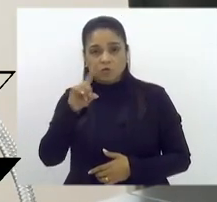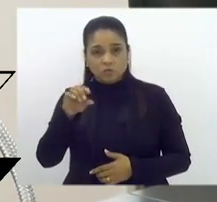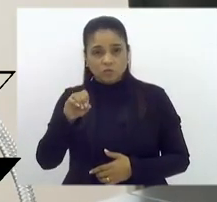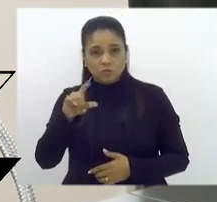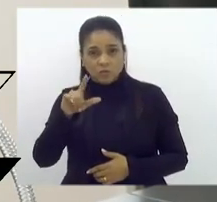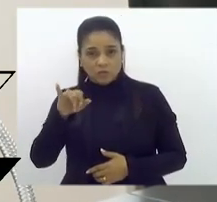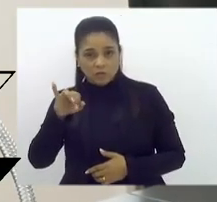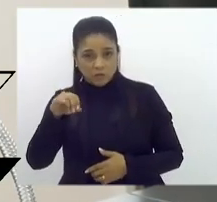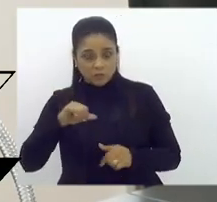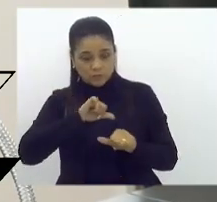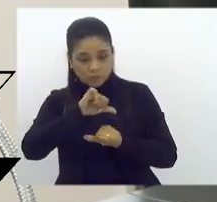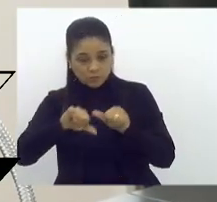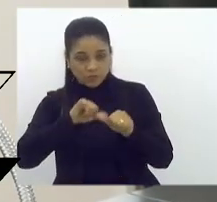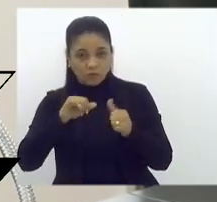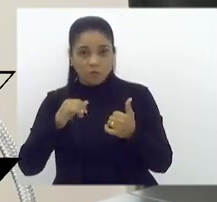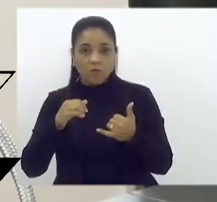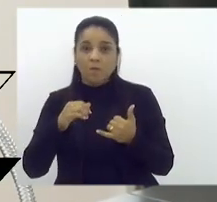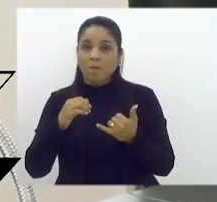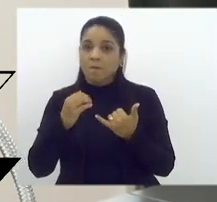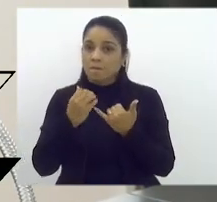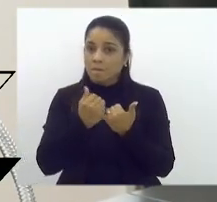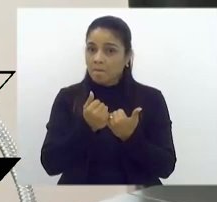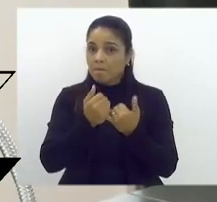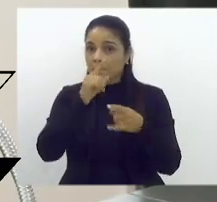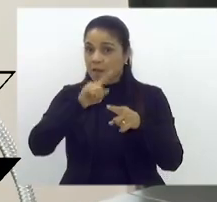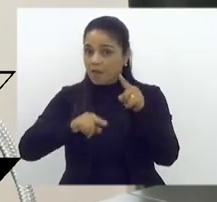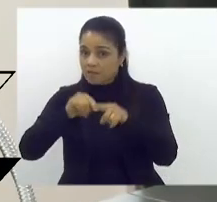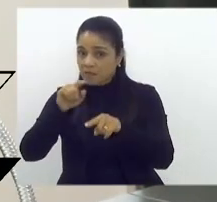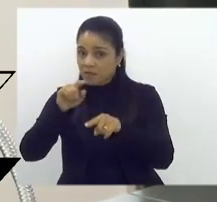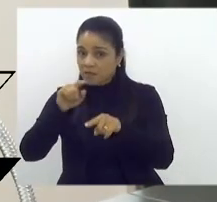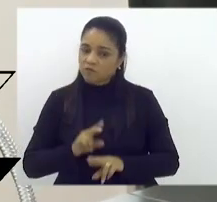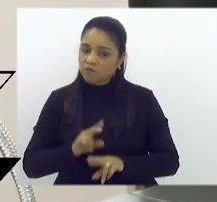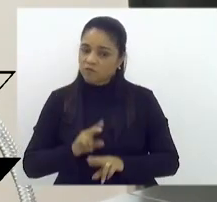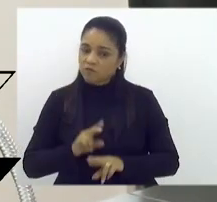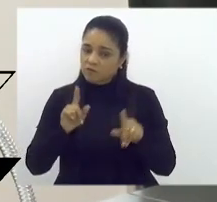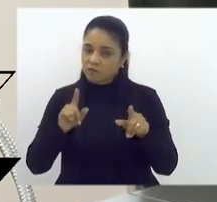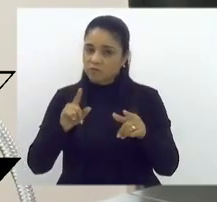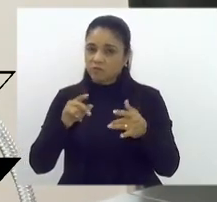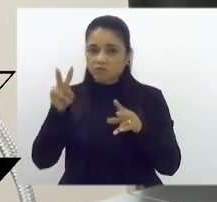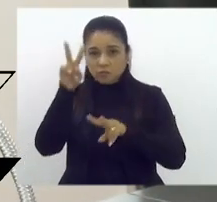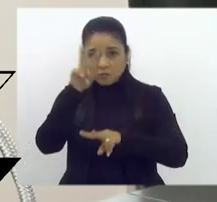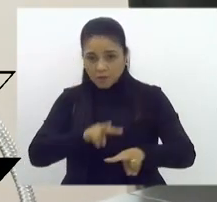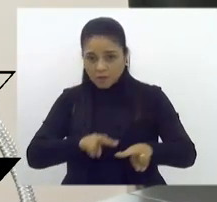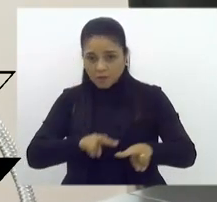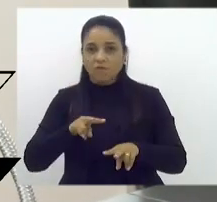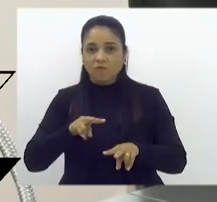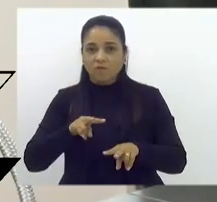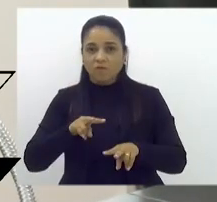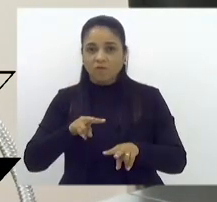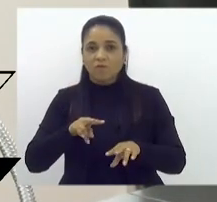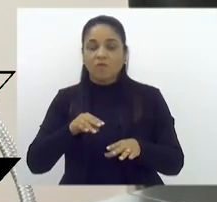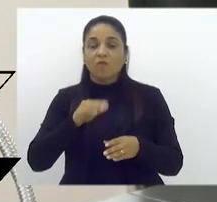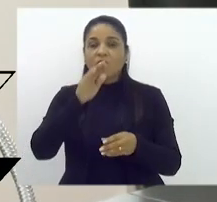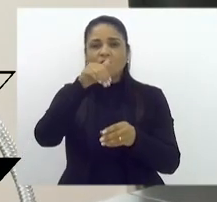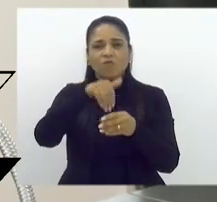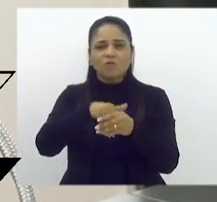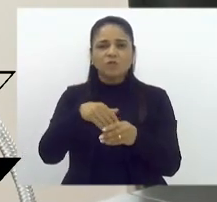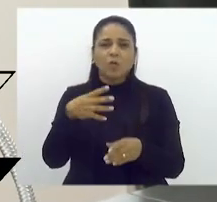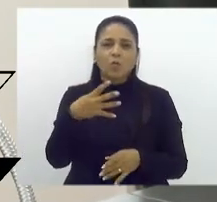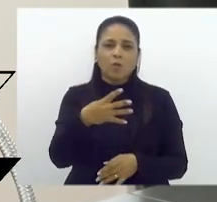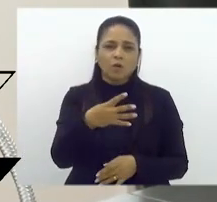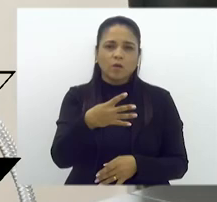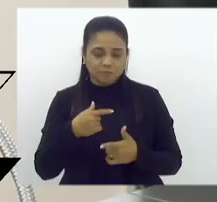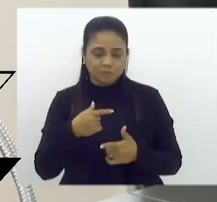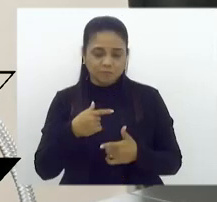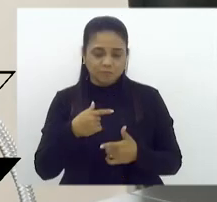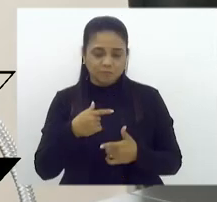o patrimônio e não imaterial. Isso fode. Eu vou votar o 43, então, que não tem nenhuma